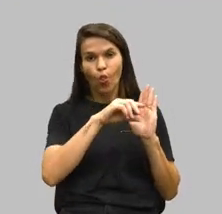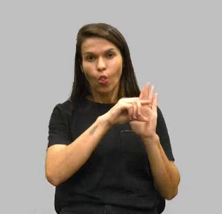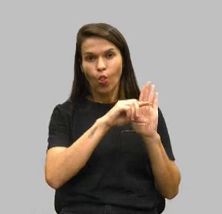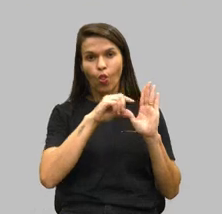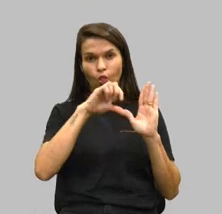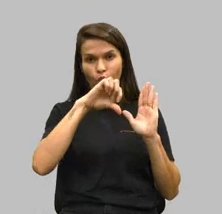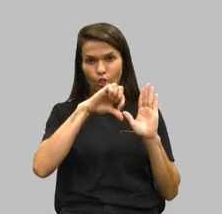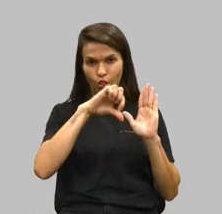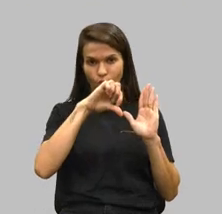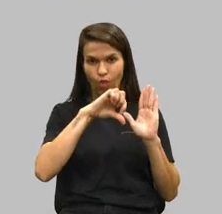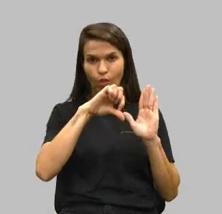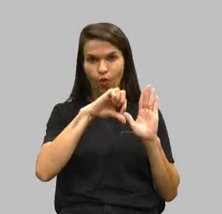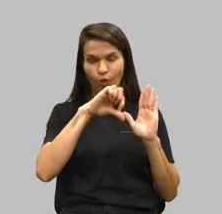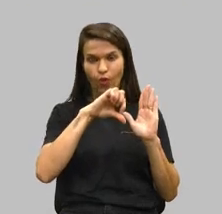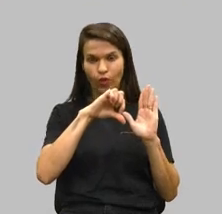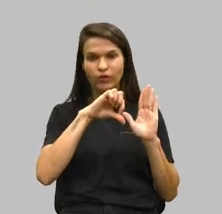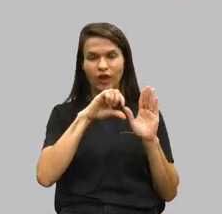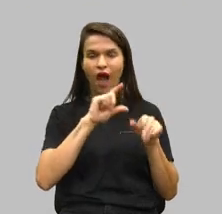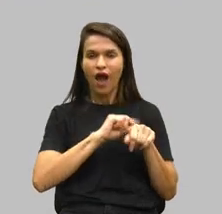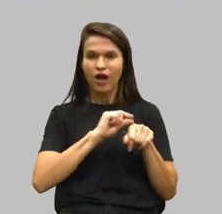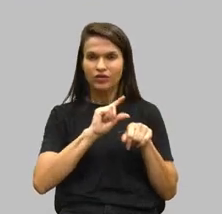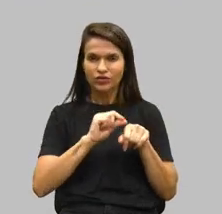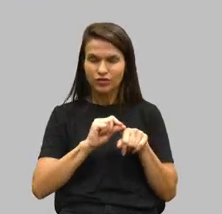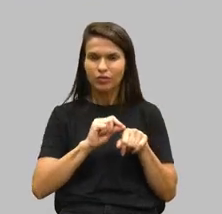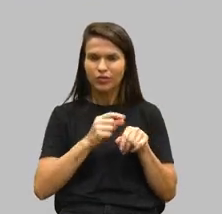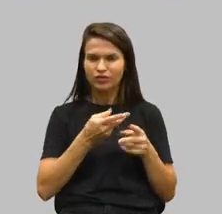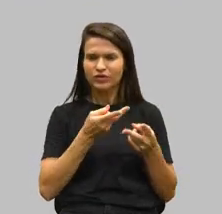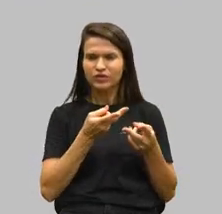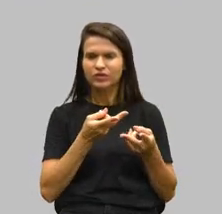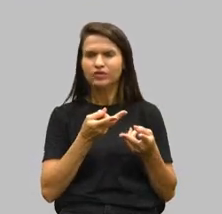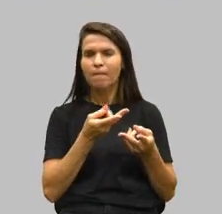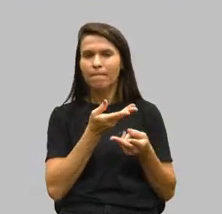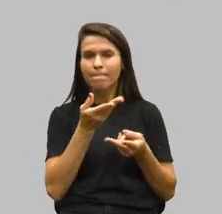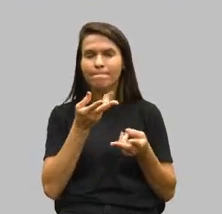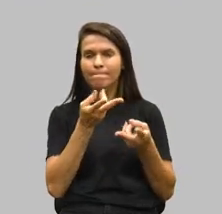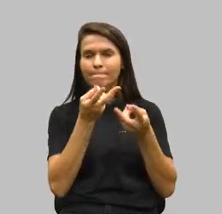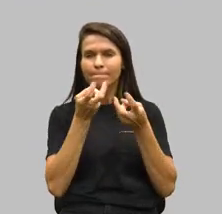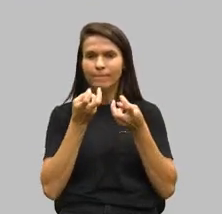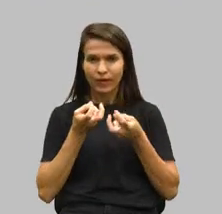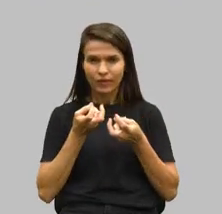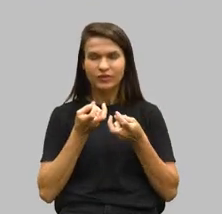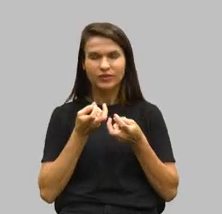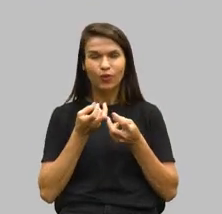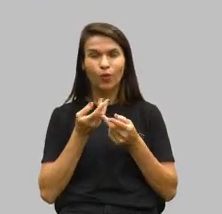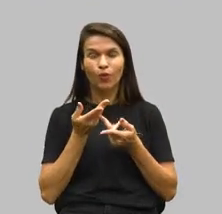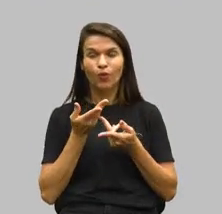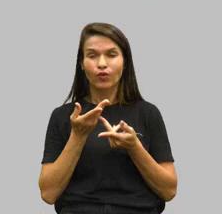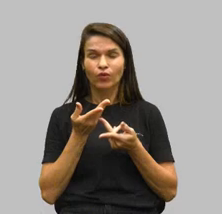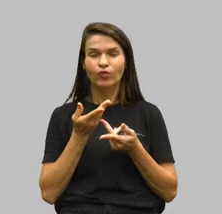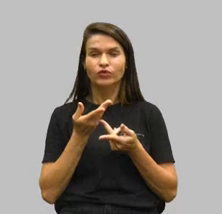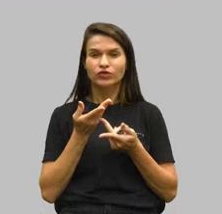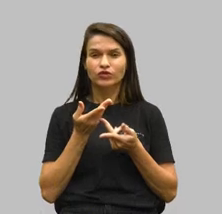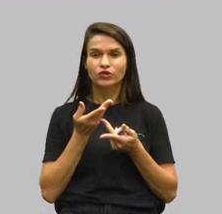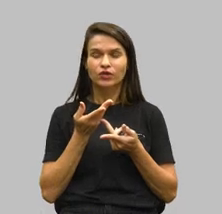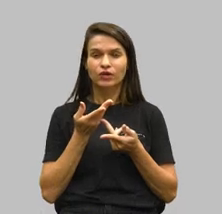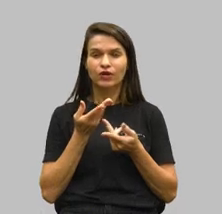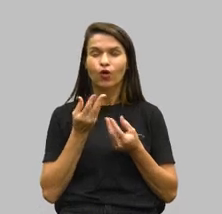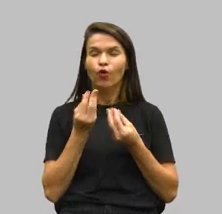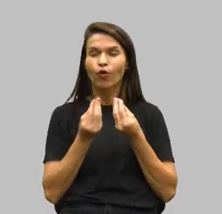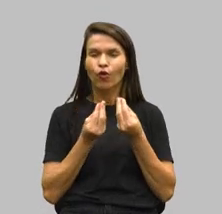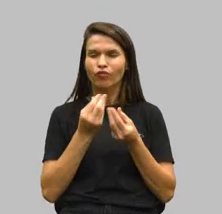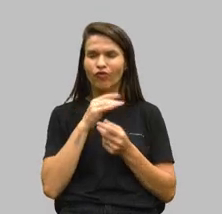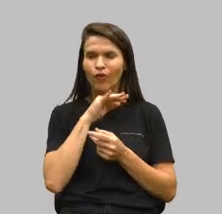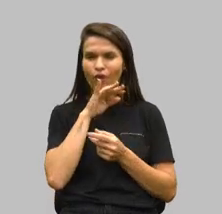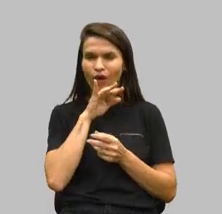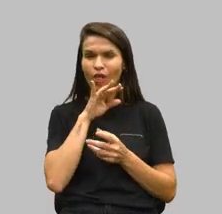nono artigo só para ter a dimensão do do mal que foi juntar todas